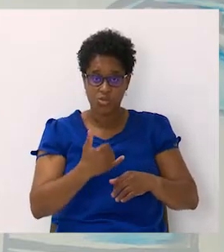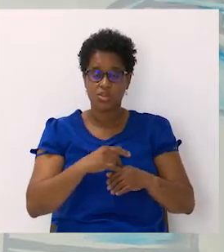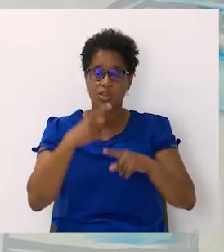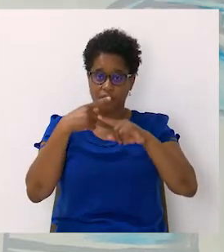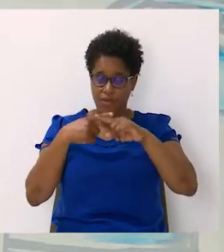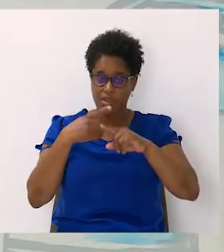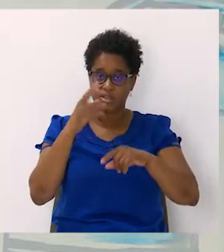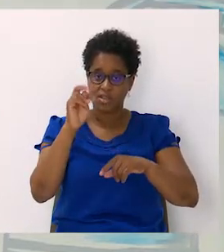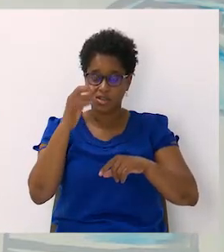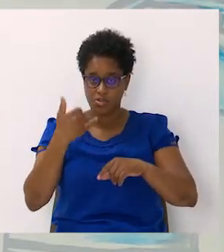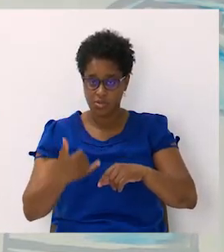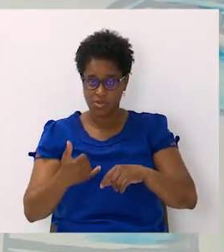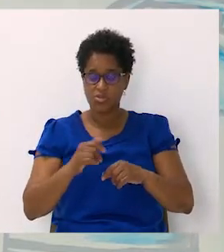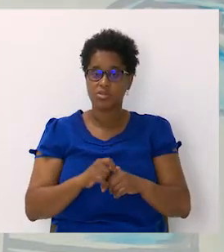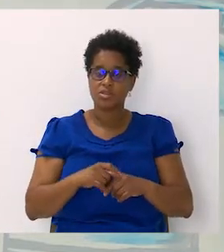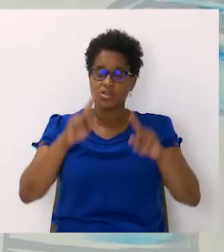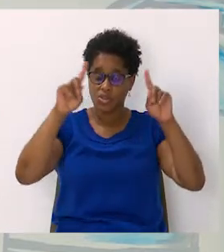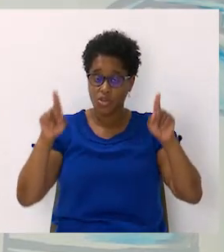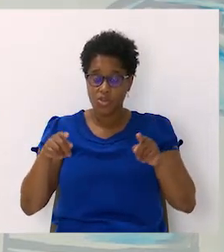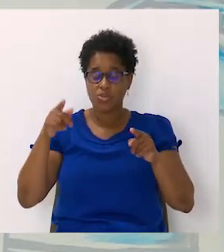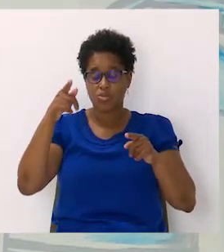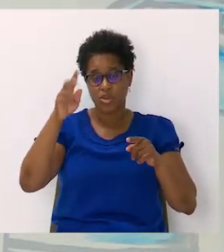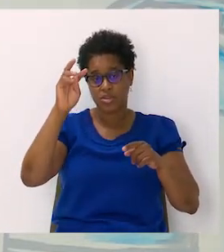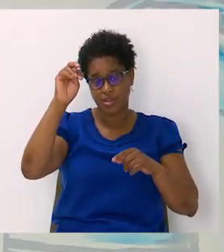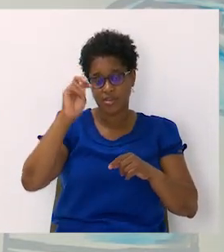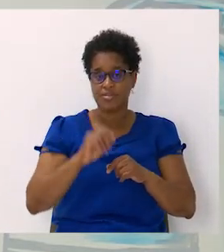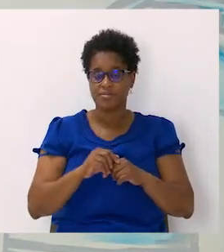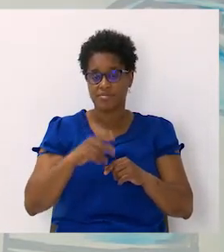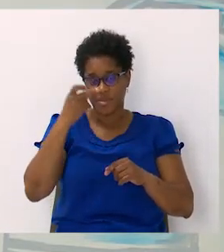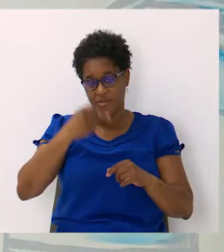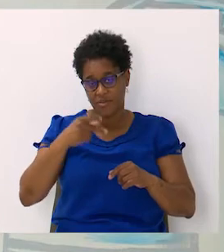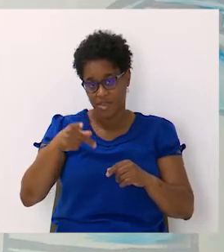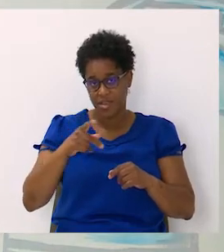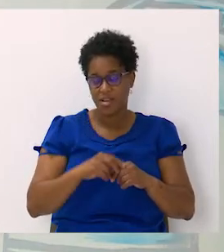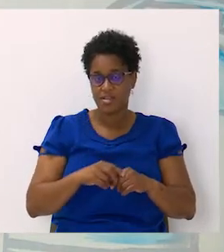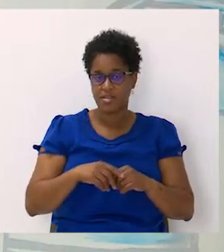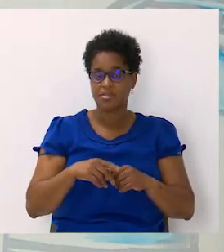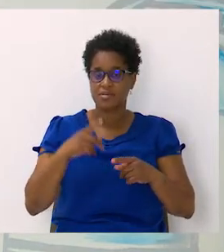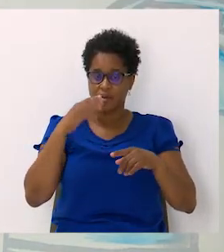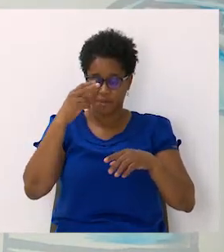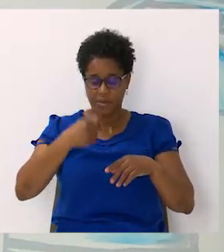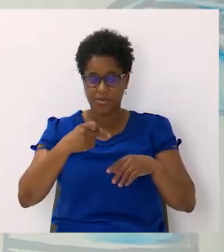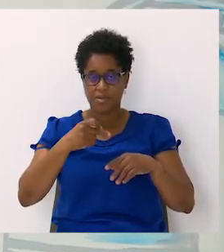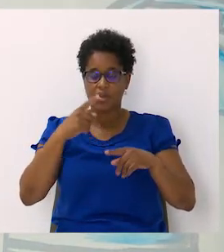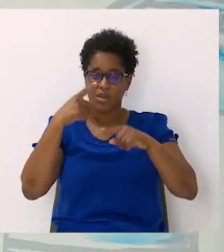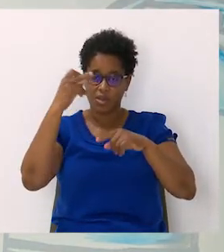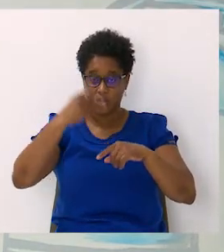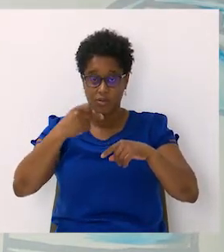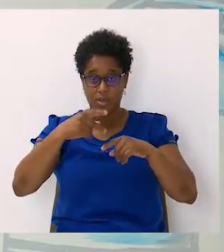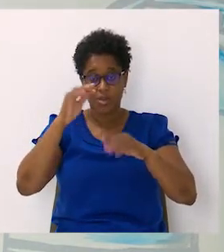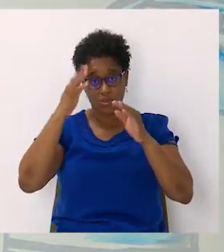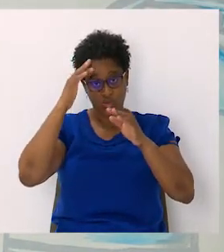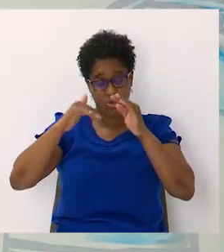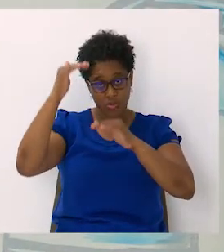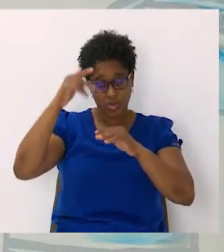2 vezes 3 sobre 2. De expoente, 3. Mantemos expoentes e multiplicamos as bases.